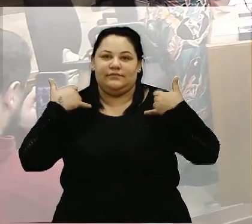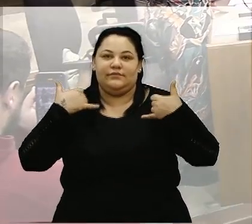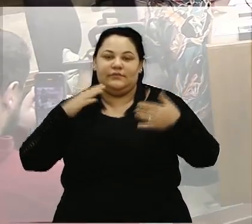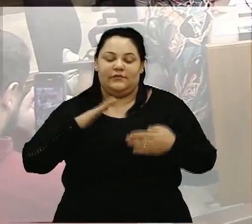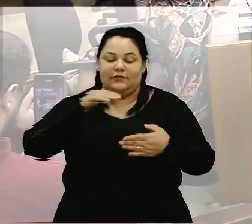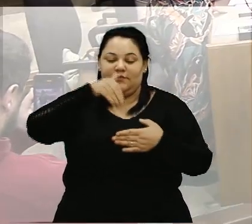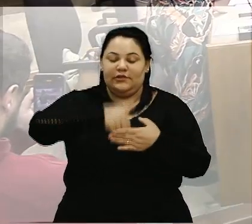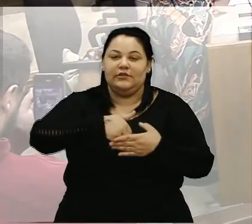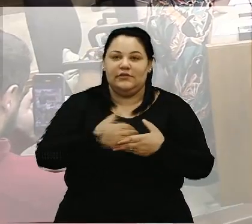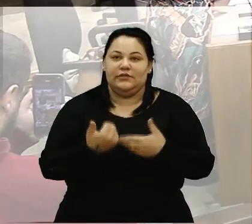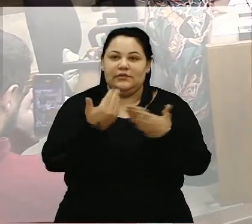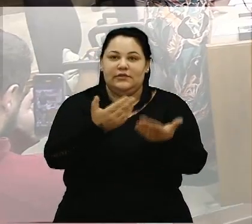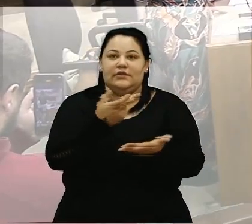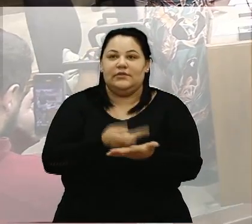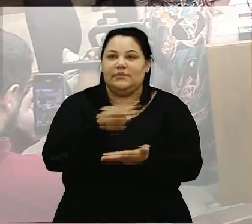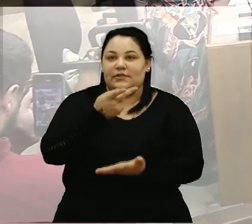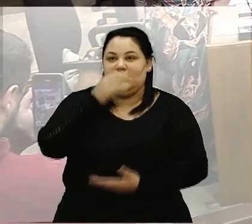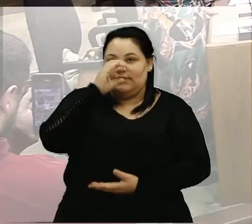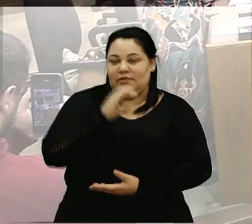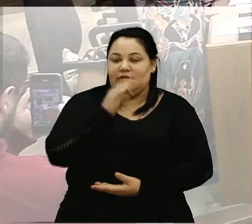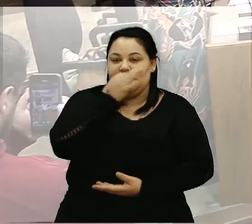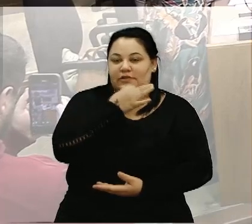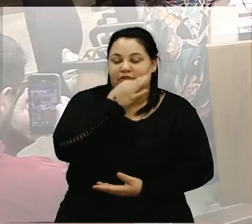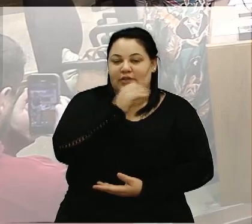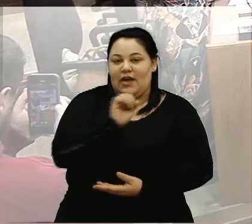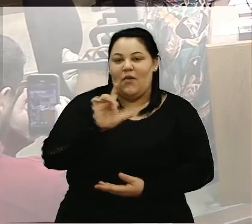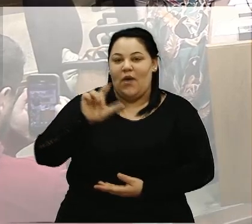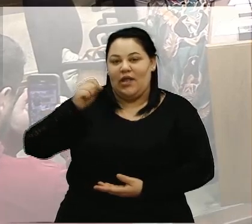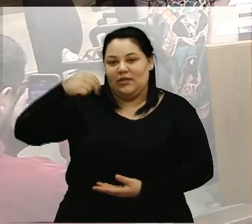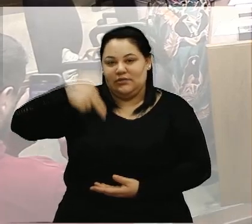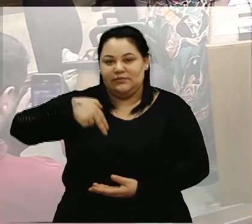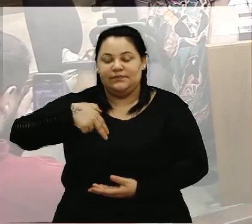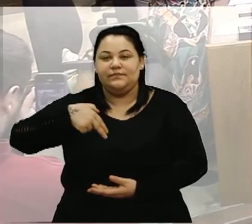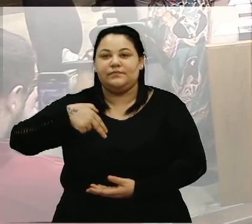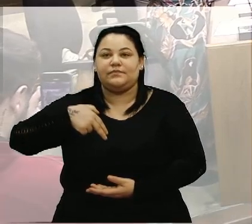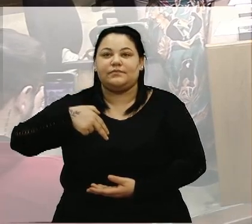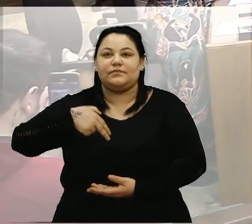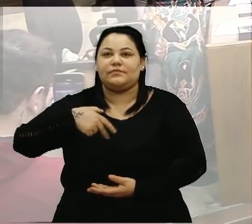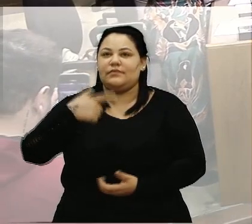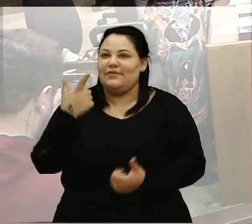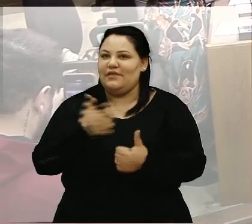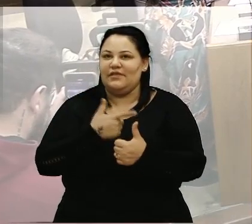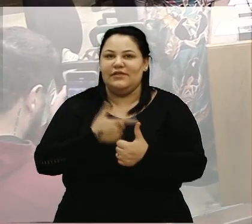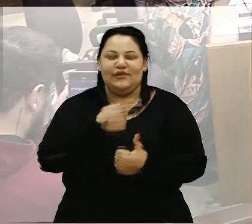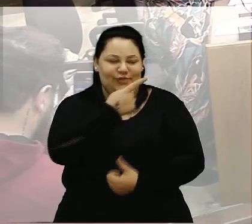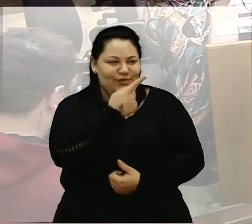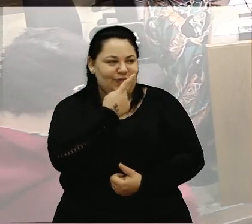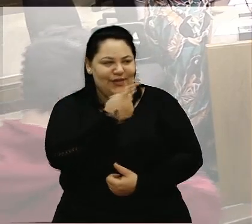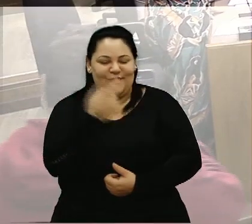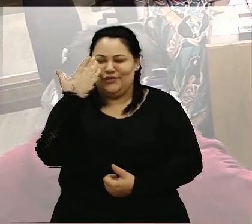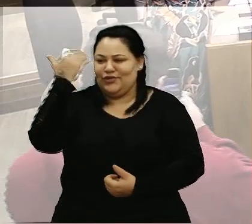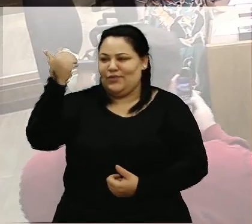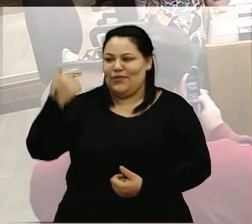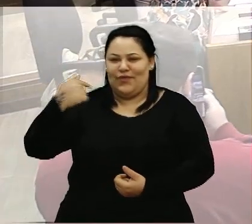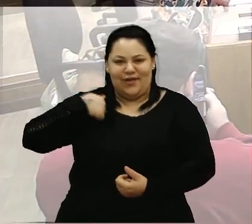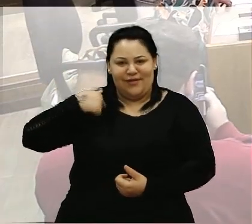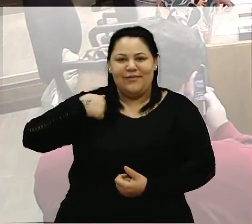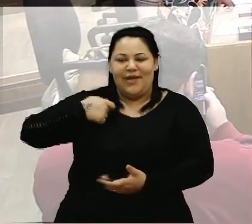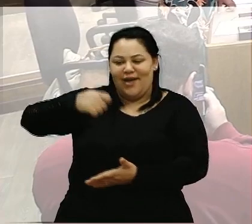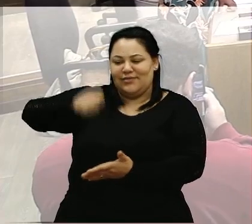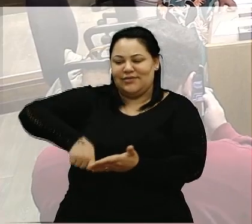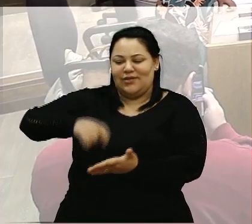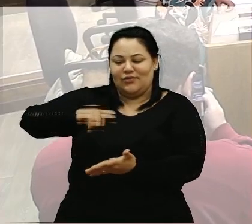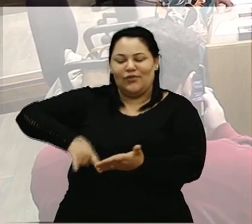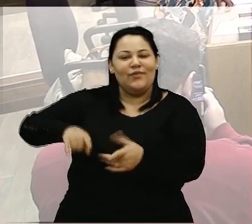esse título de cidadão caxiense ao Alan Ruschel. Desde a primeira vez que você comentou e me convidou para assinar, eu fiquei